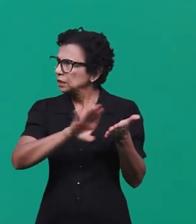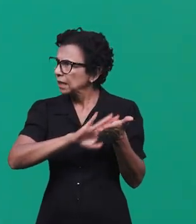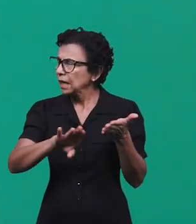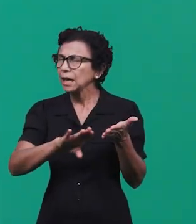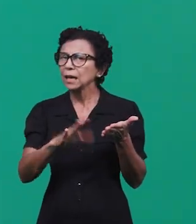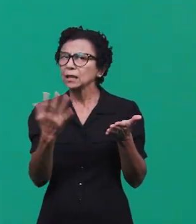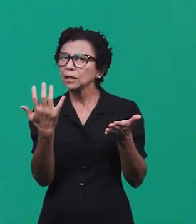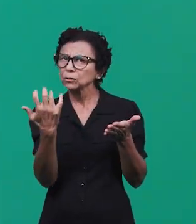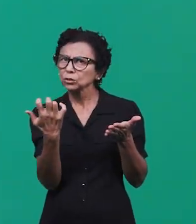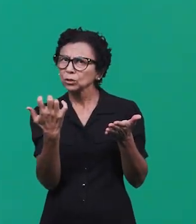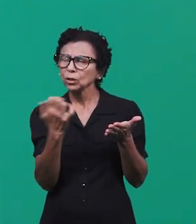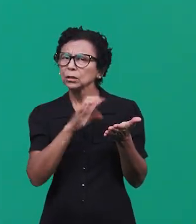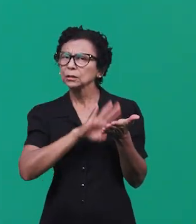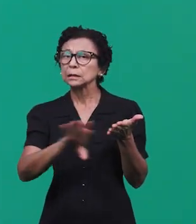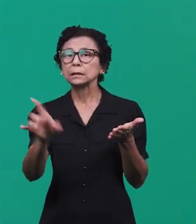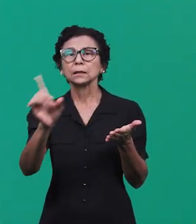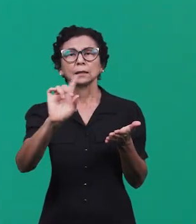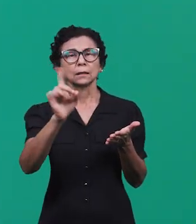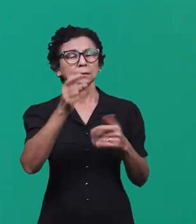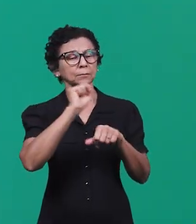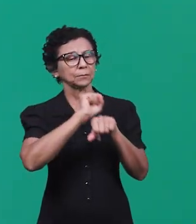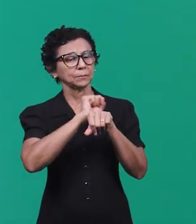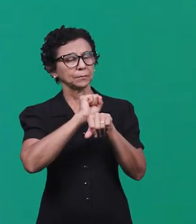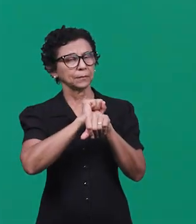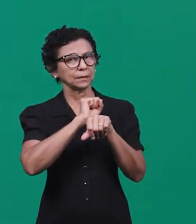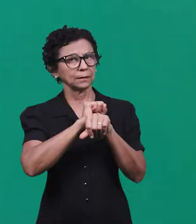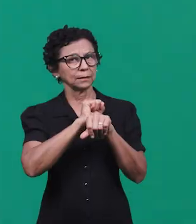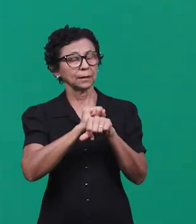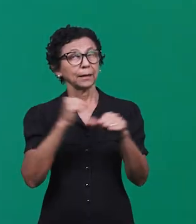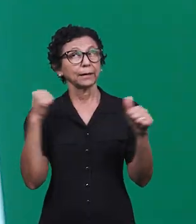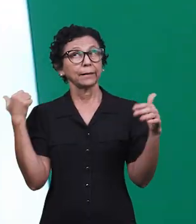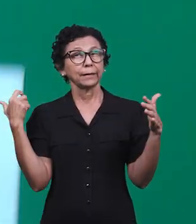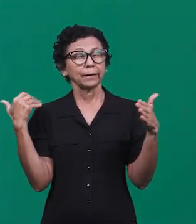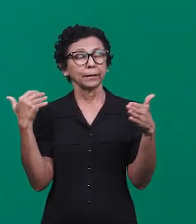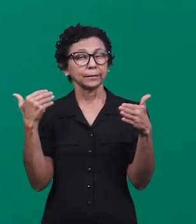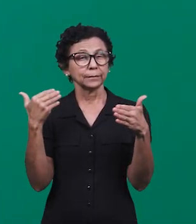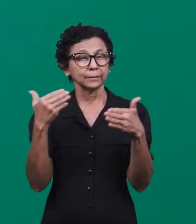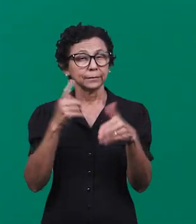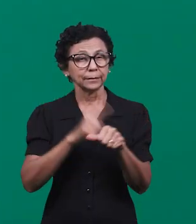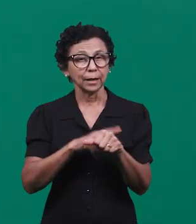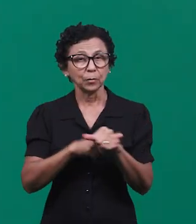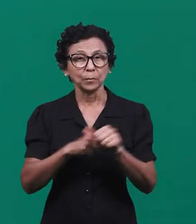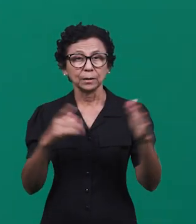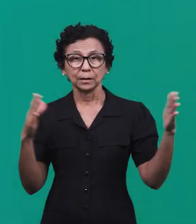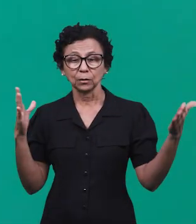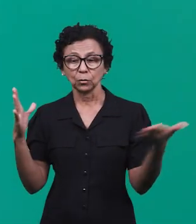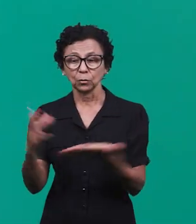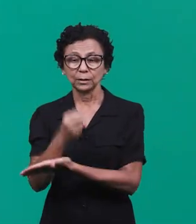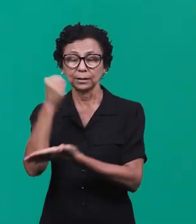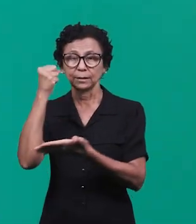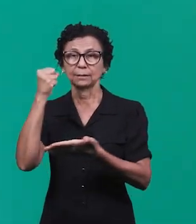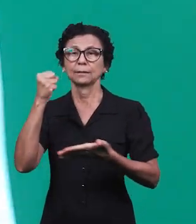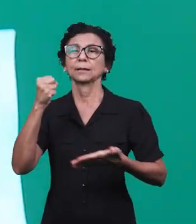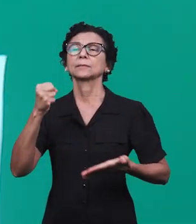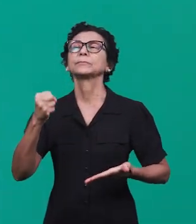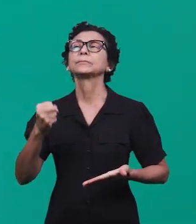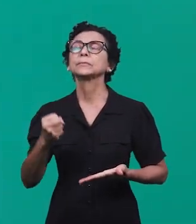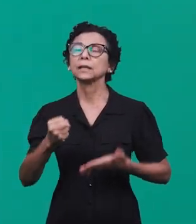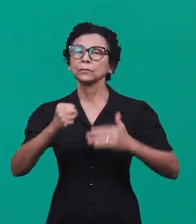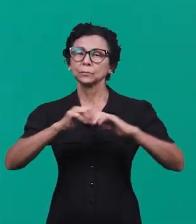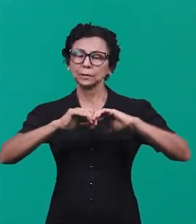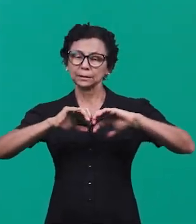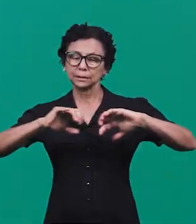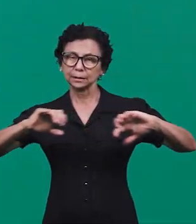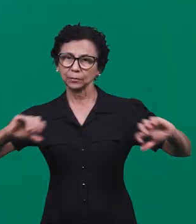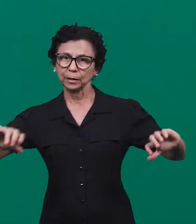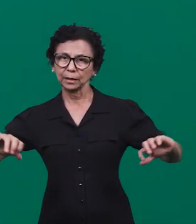homem disse: não, vamos esperar, né, até o momento da colheita, porque no momento da colheita será